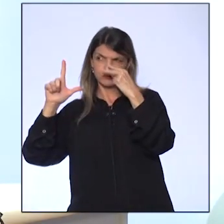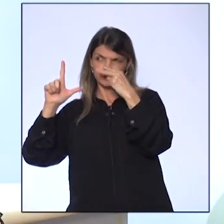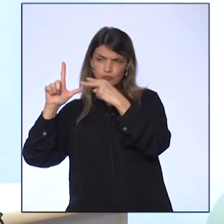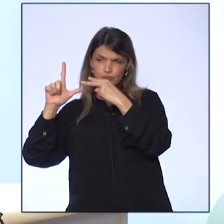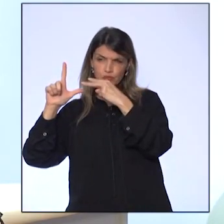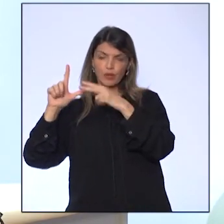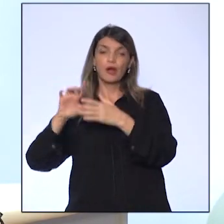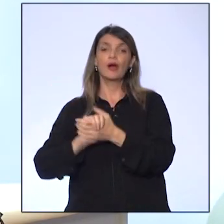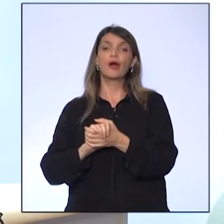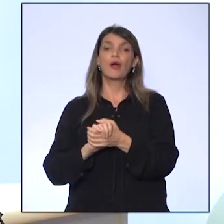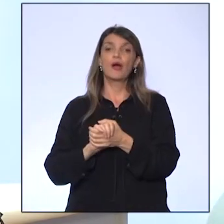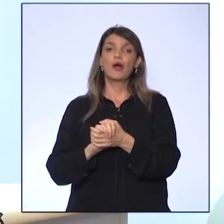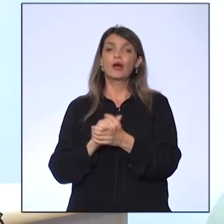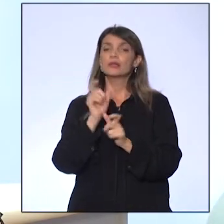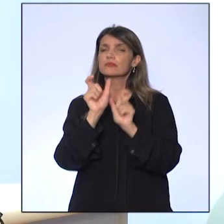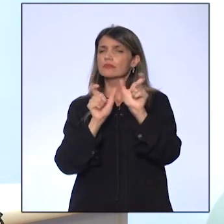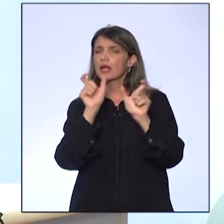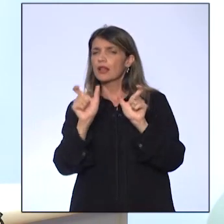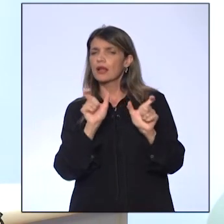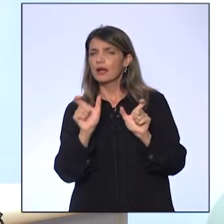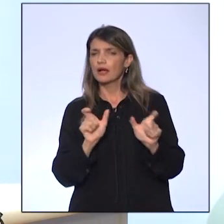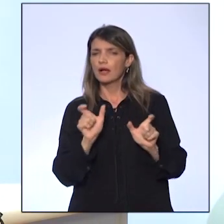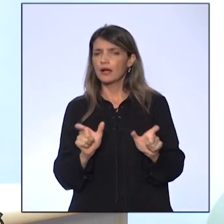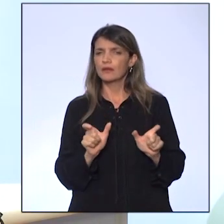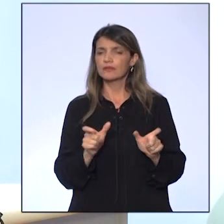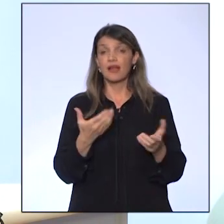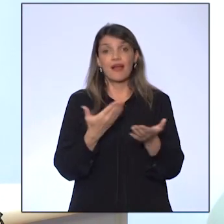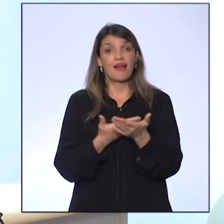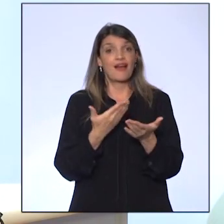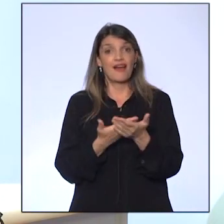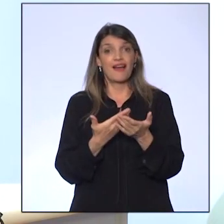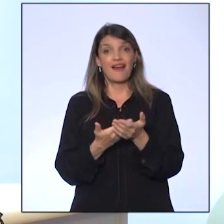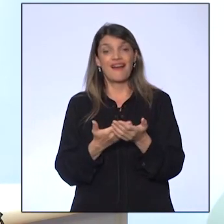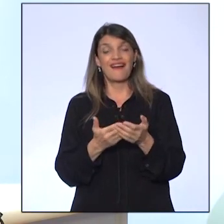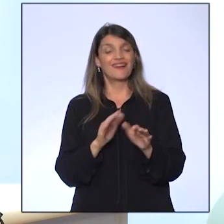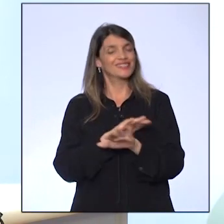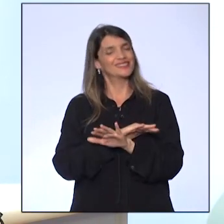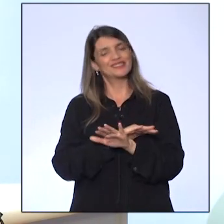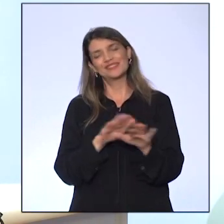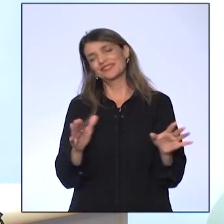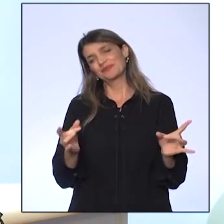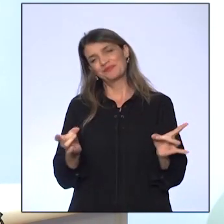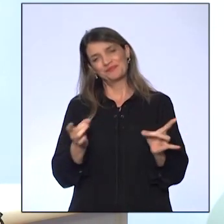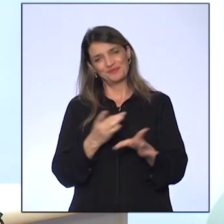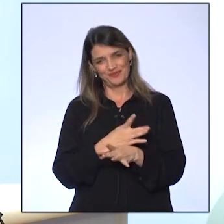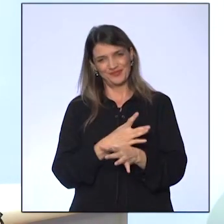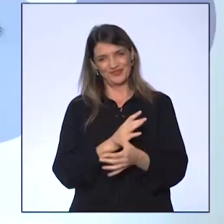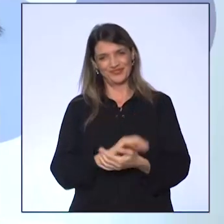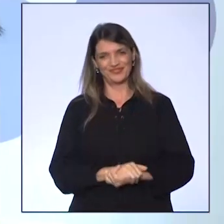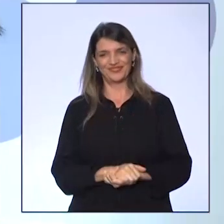olhamos o vocabulário, ok? E a nossa aula está chegando ao fim.